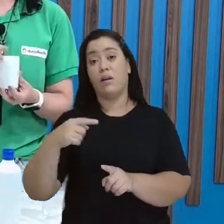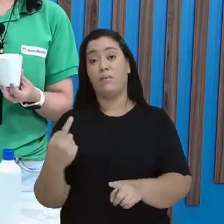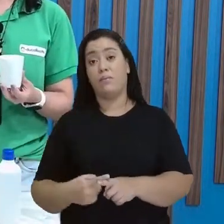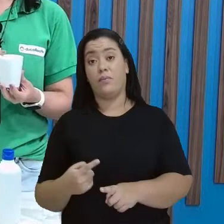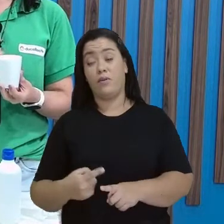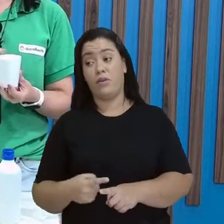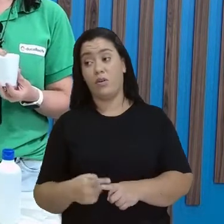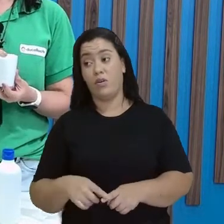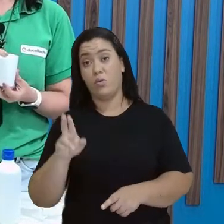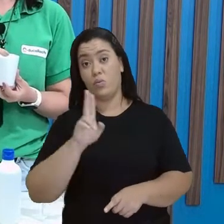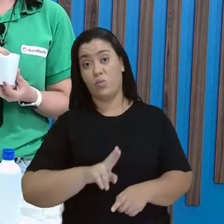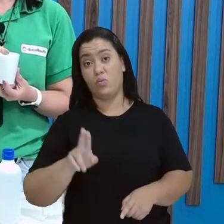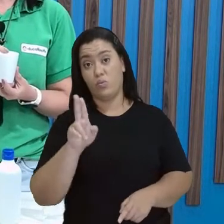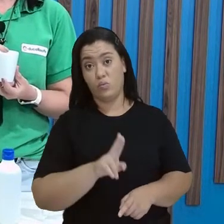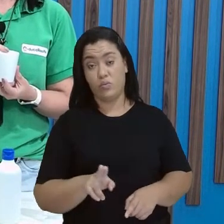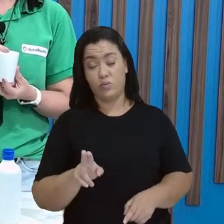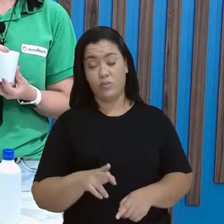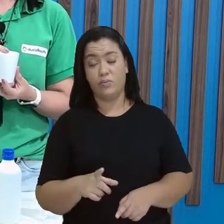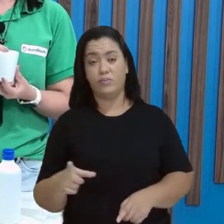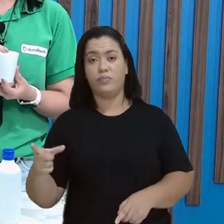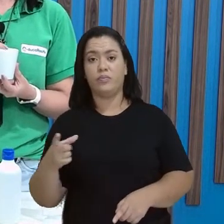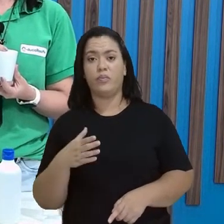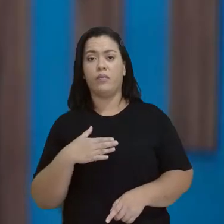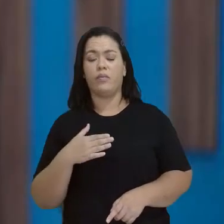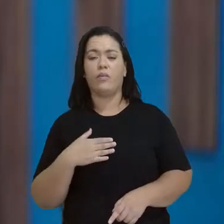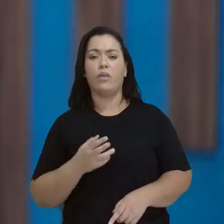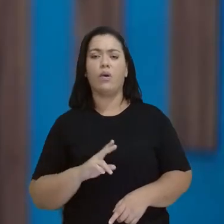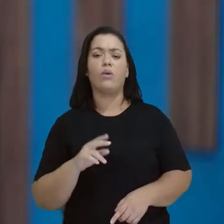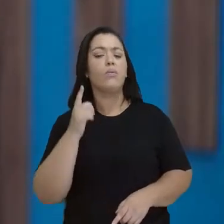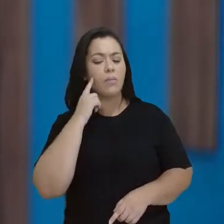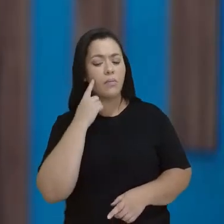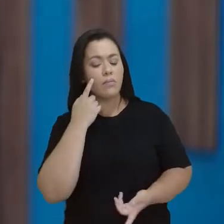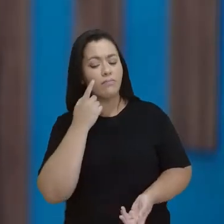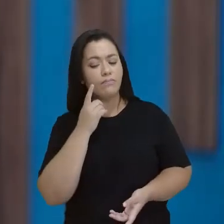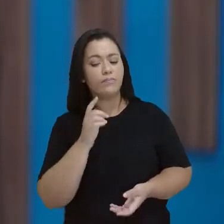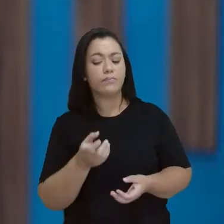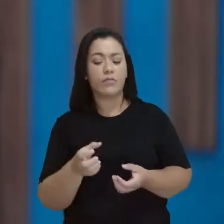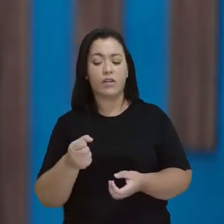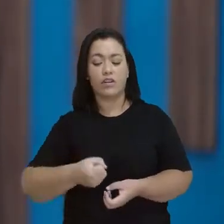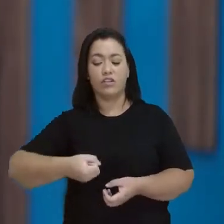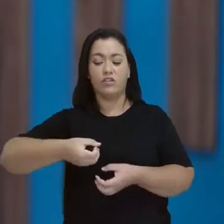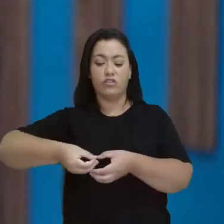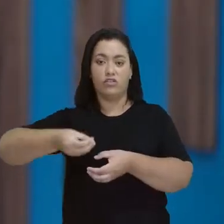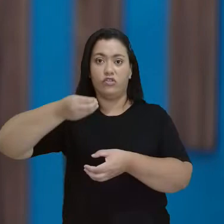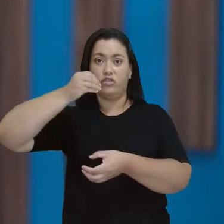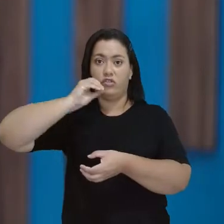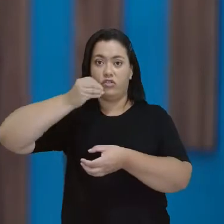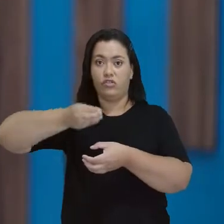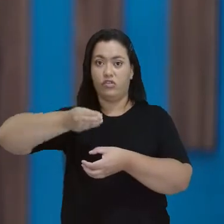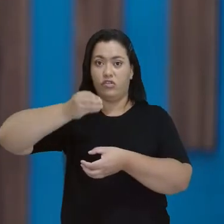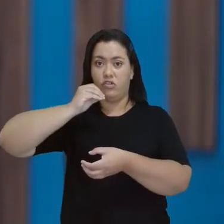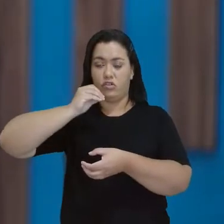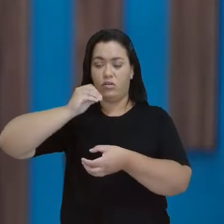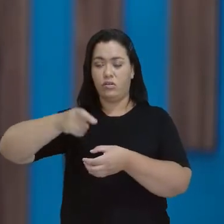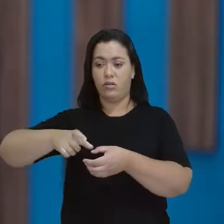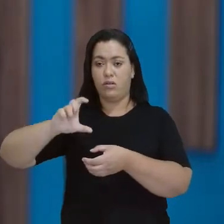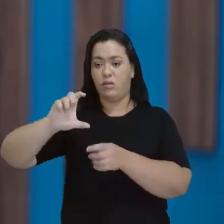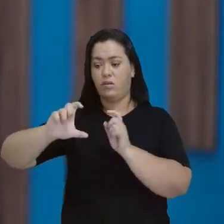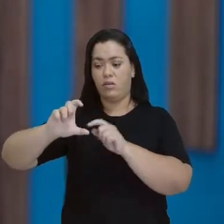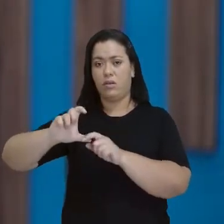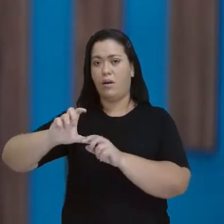estou utilizando aqui, né, como instrumento de medida a xícara. Então, a quantidade aqui não vai